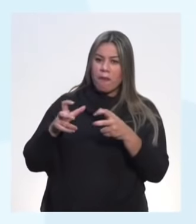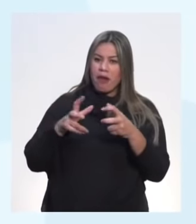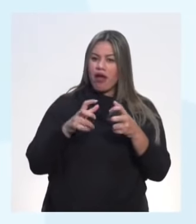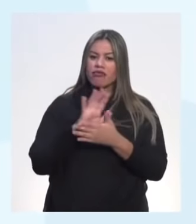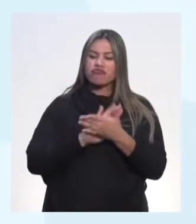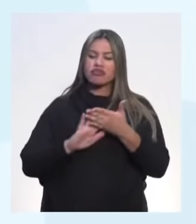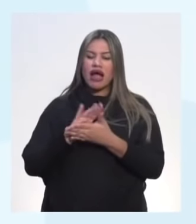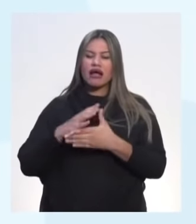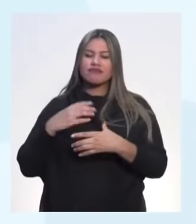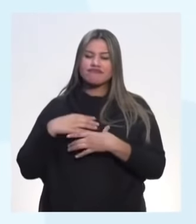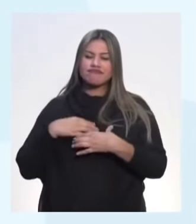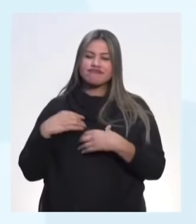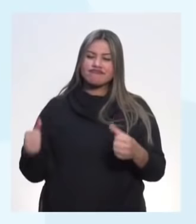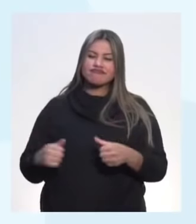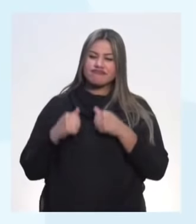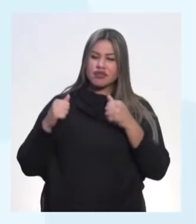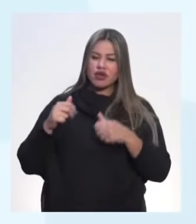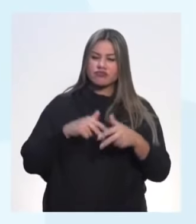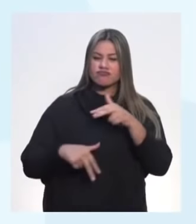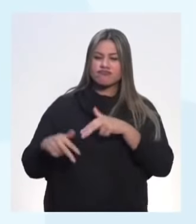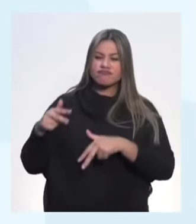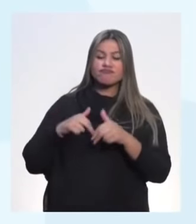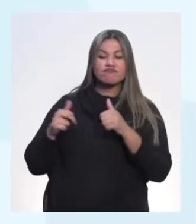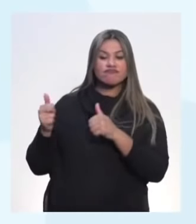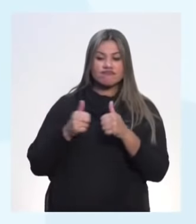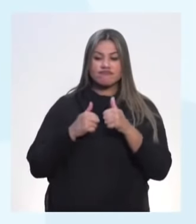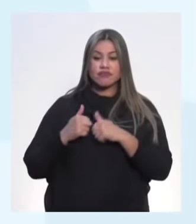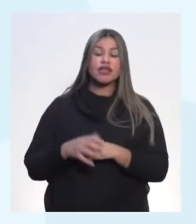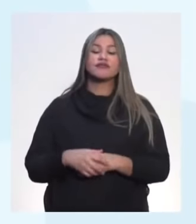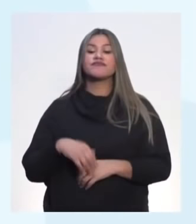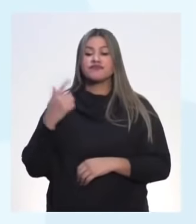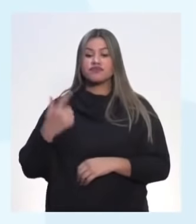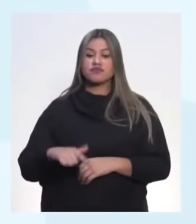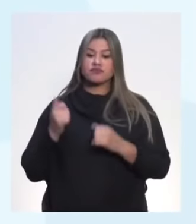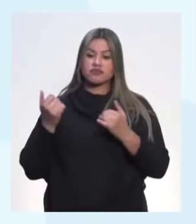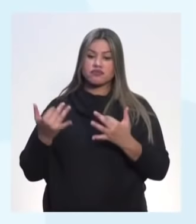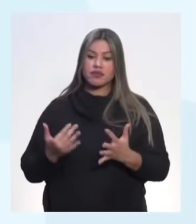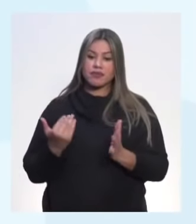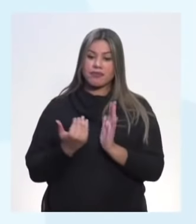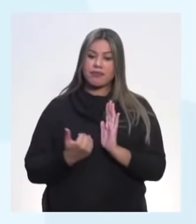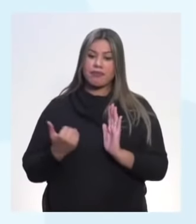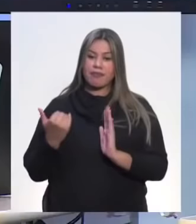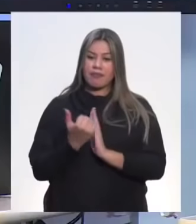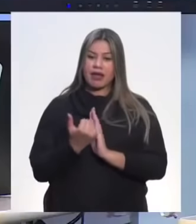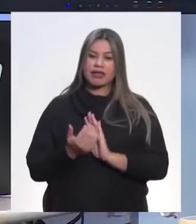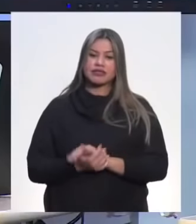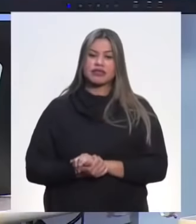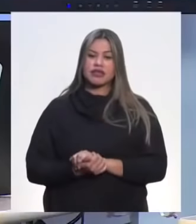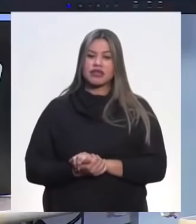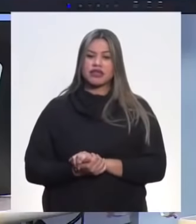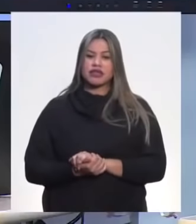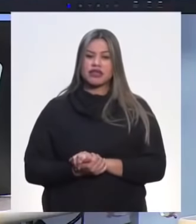sentindo melhor em seu ambiente. E aí a gente vai voltar naquilo que vocês falaram. Agora é o momento, eu acho. Quando